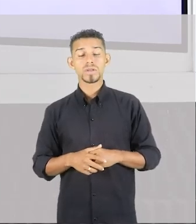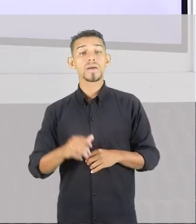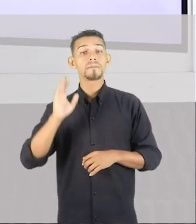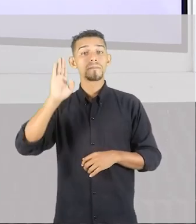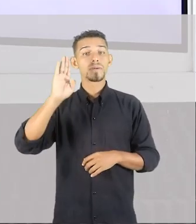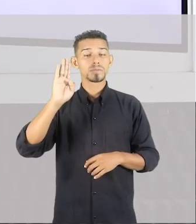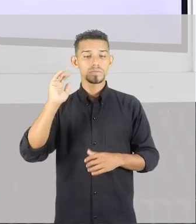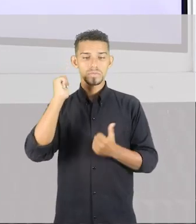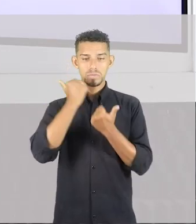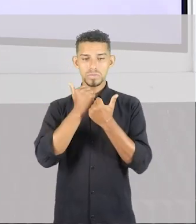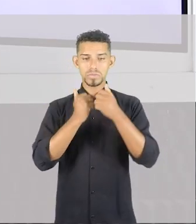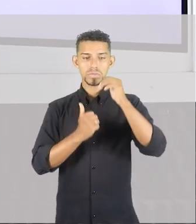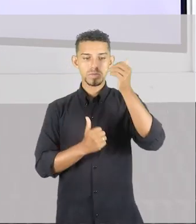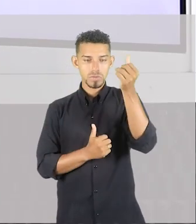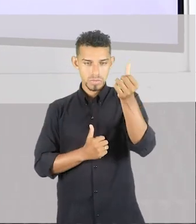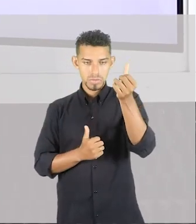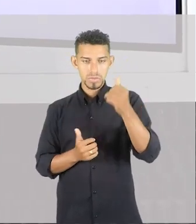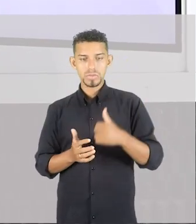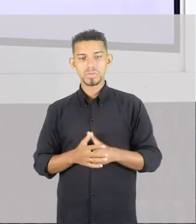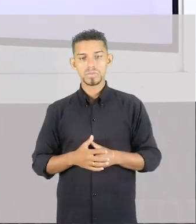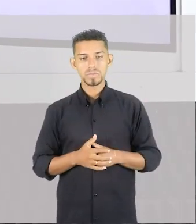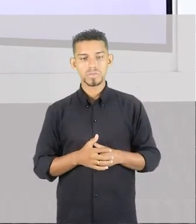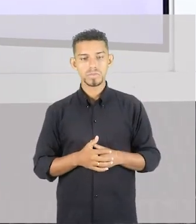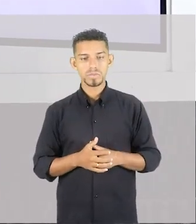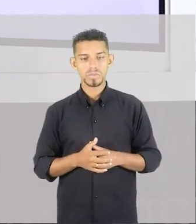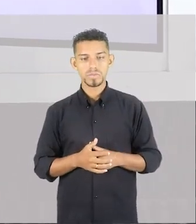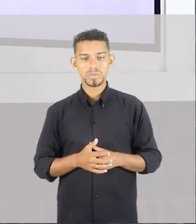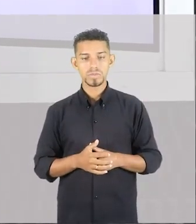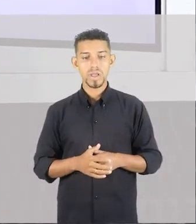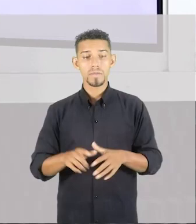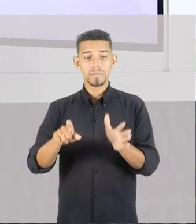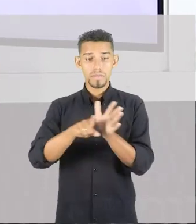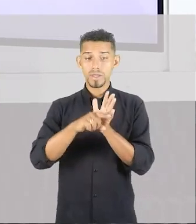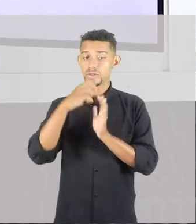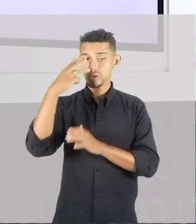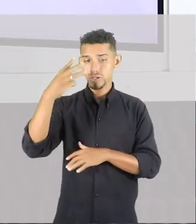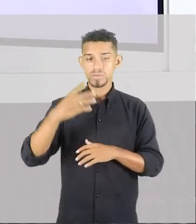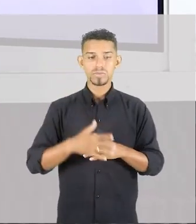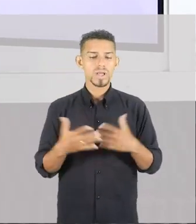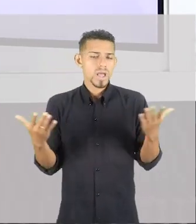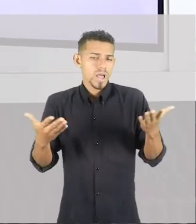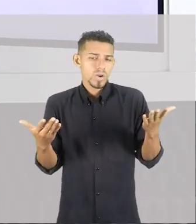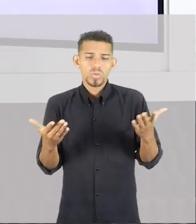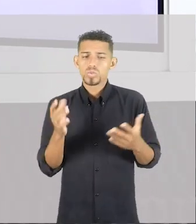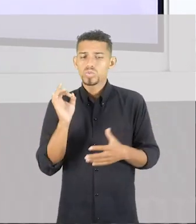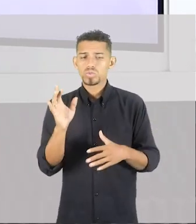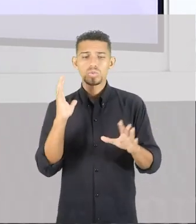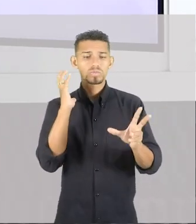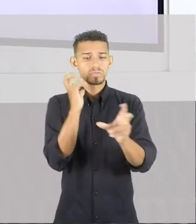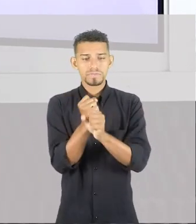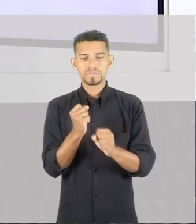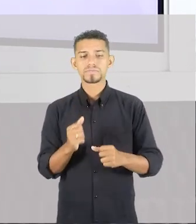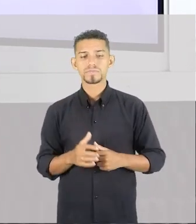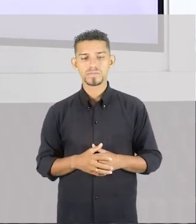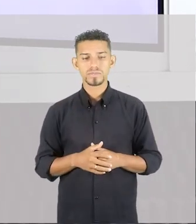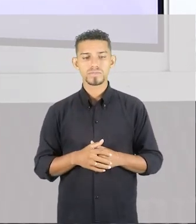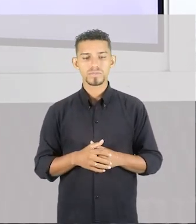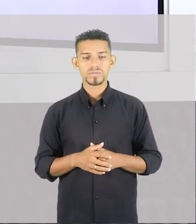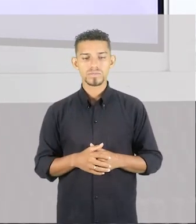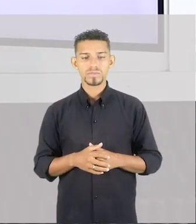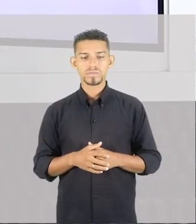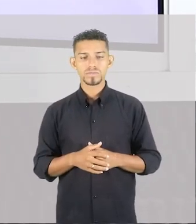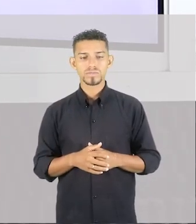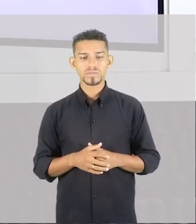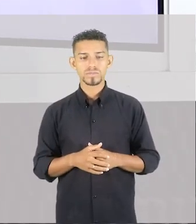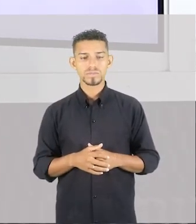6 vezes 10 elevado a menos 3. Agora é só fazer essa continha. Força